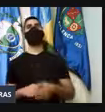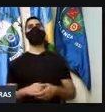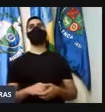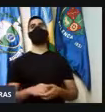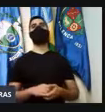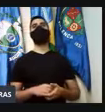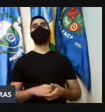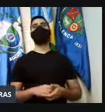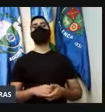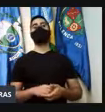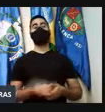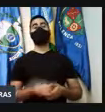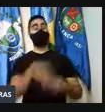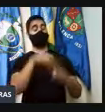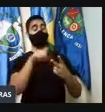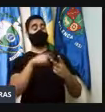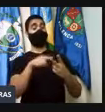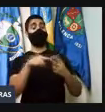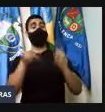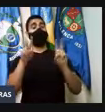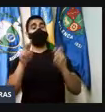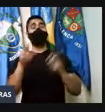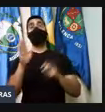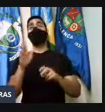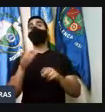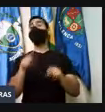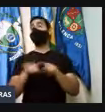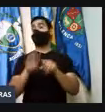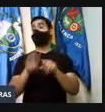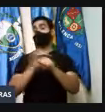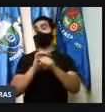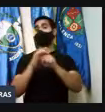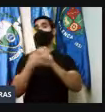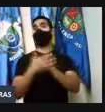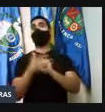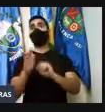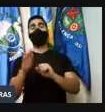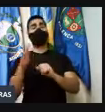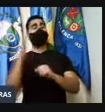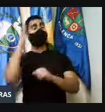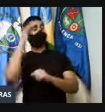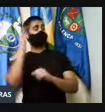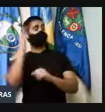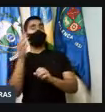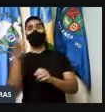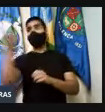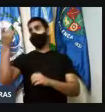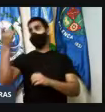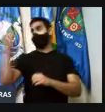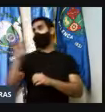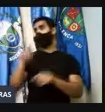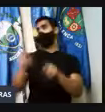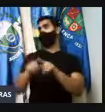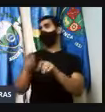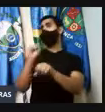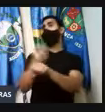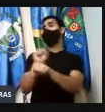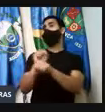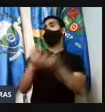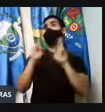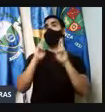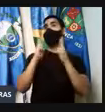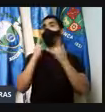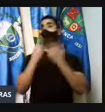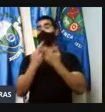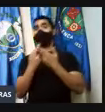O segundo assunto que separei já era o da pandemia, mas eu acho que ficou bem claro, né? Vamos aguardar aí a reunião,